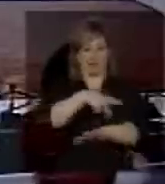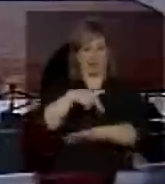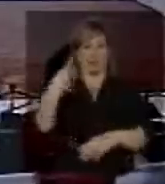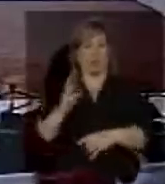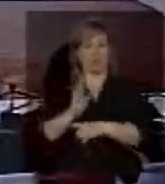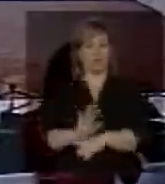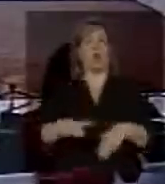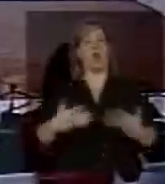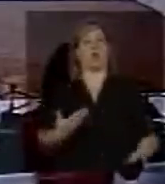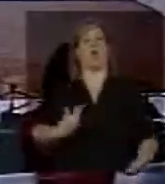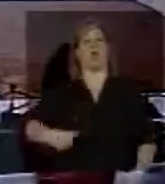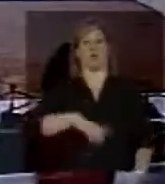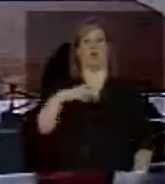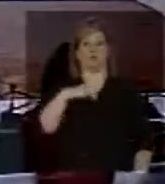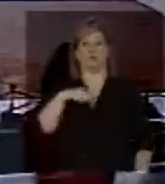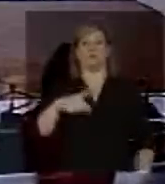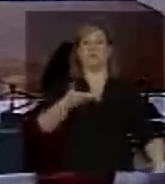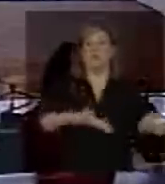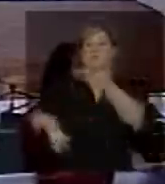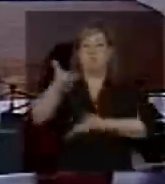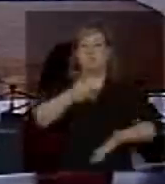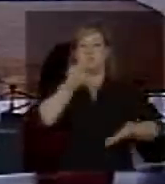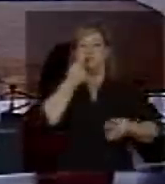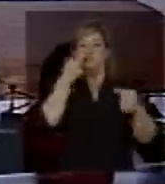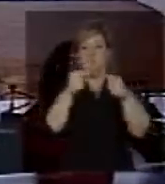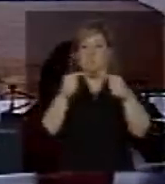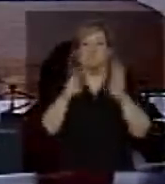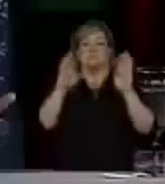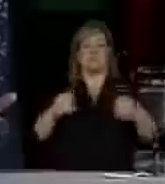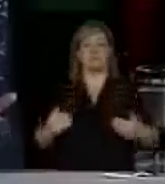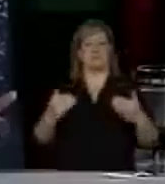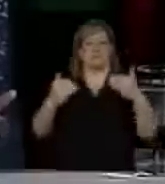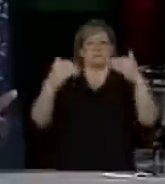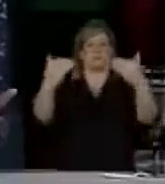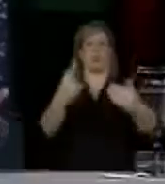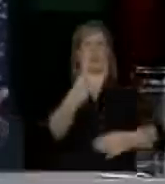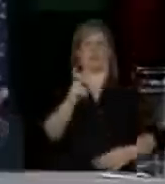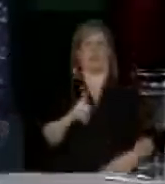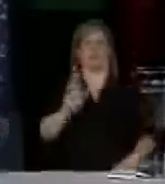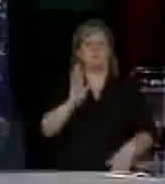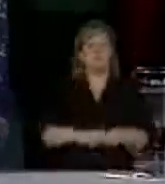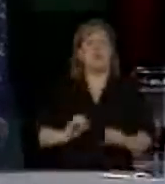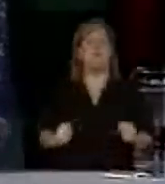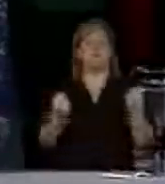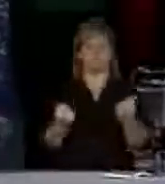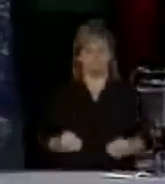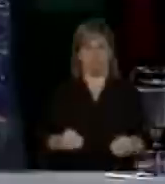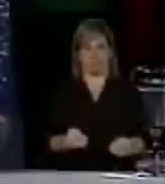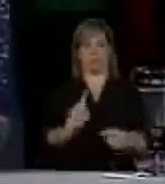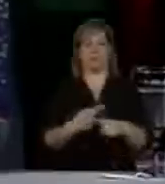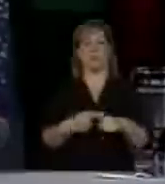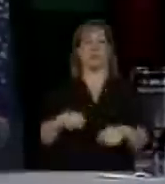temos portanto esta relação tem de ser cada vez mais forte porque